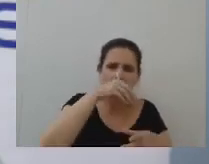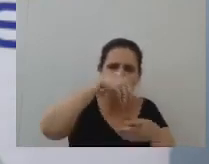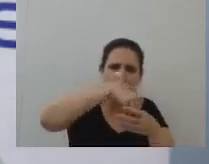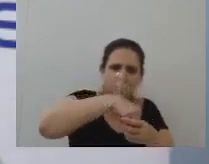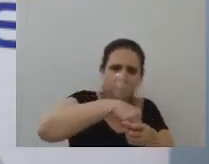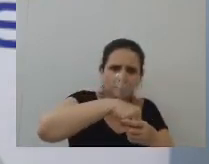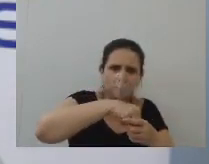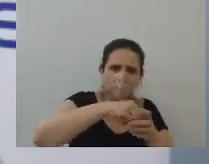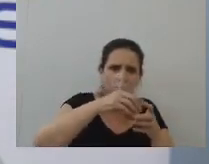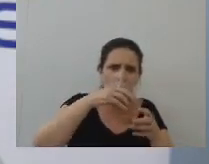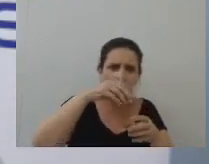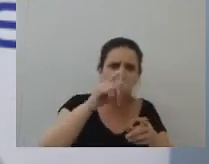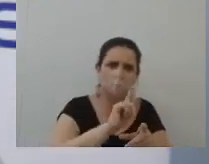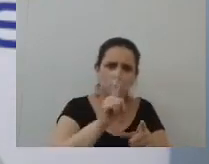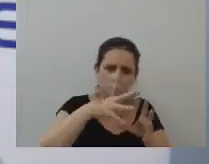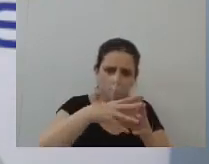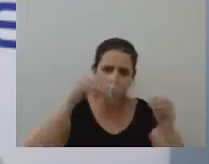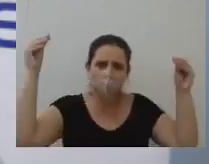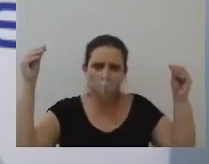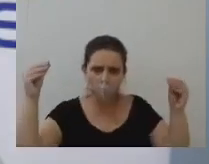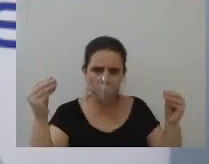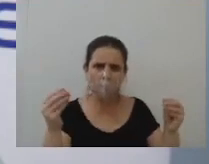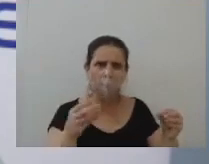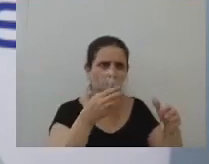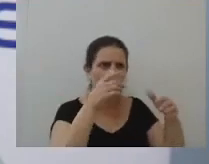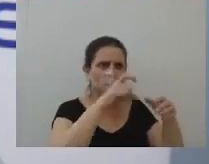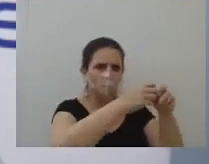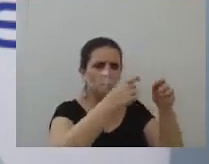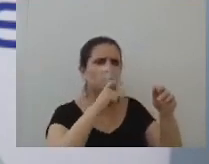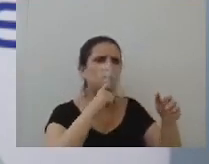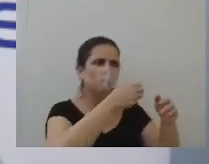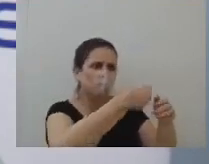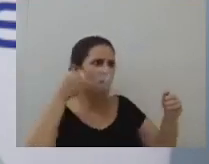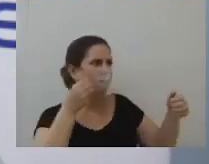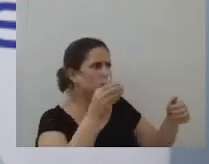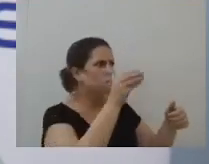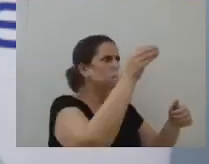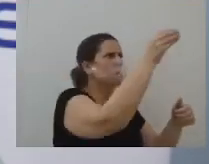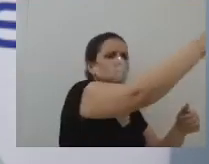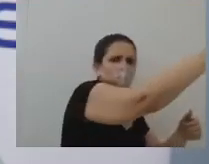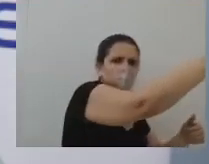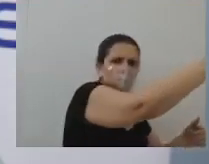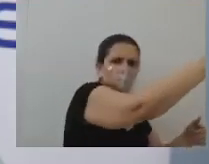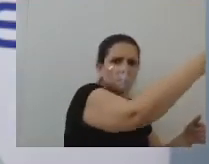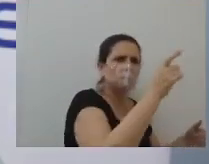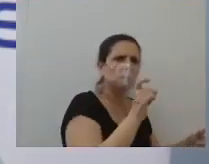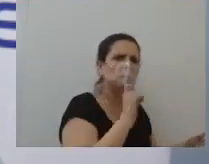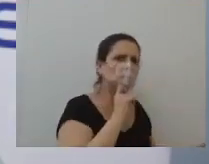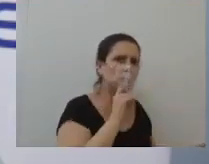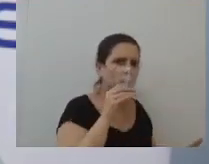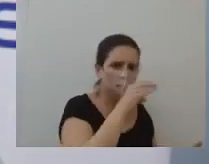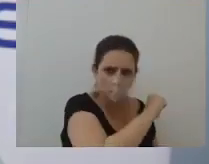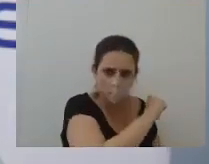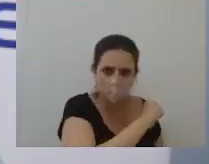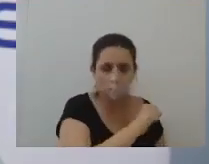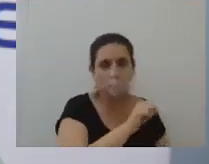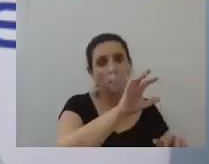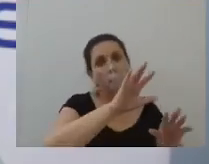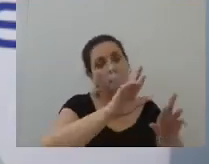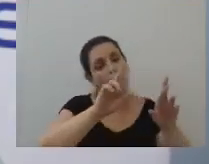saia rápido quando eu colocar ele dentro da minha geladeira ou no balde com gelo. Então, para cada